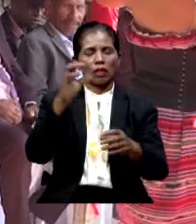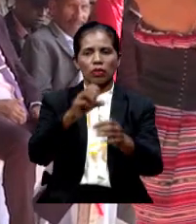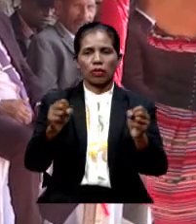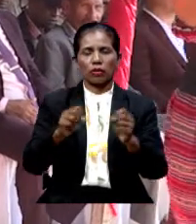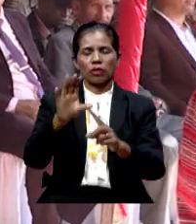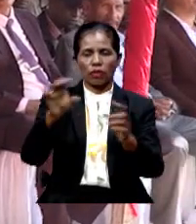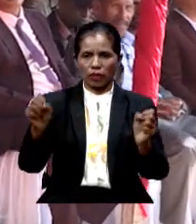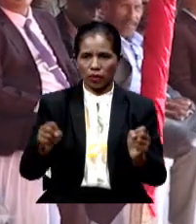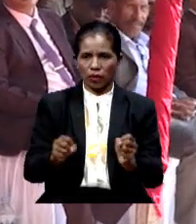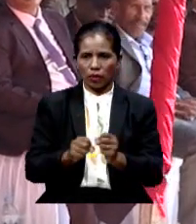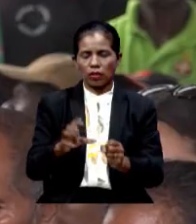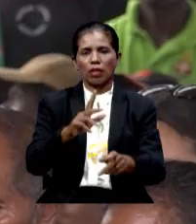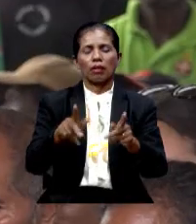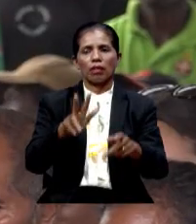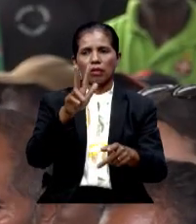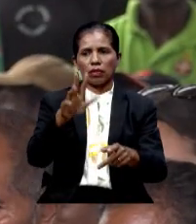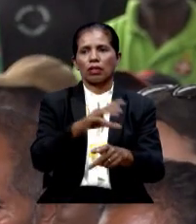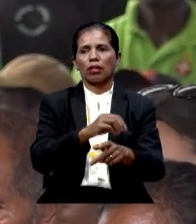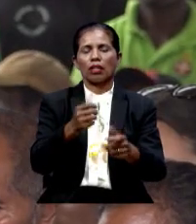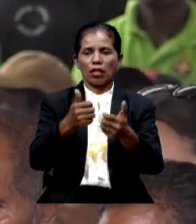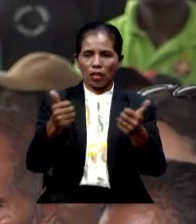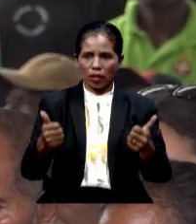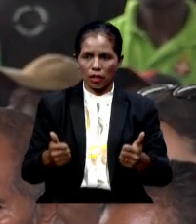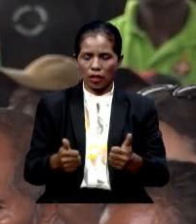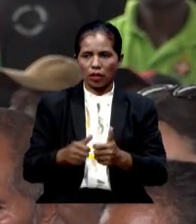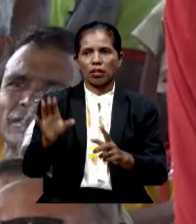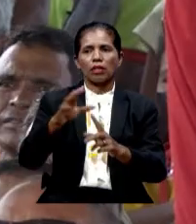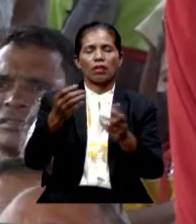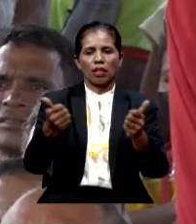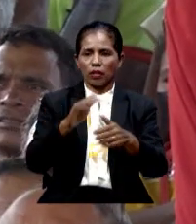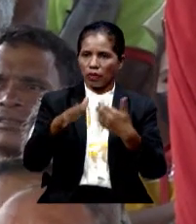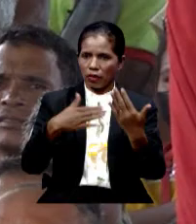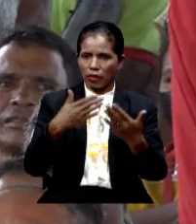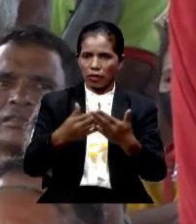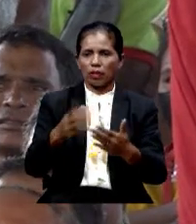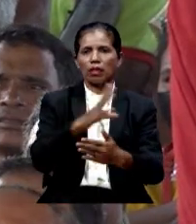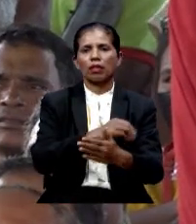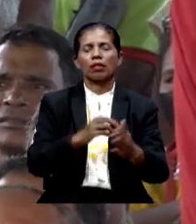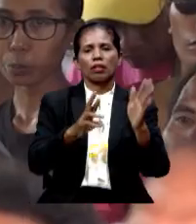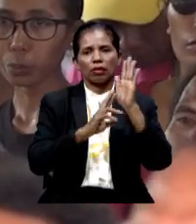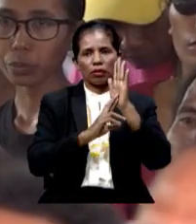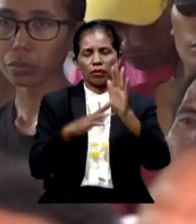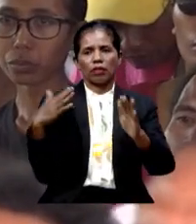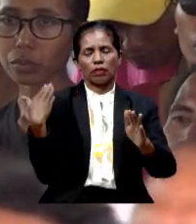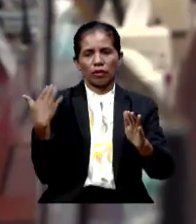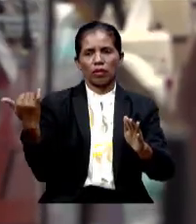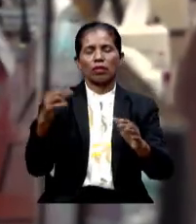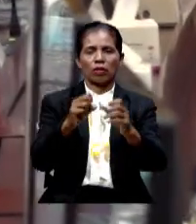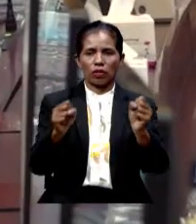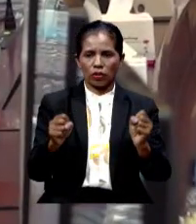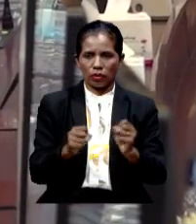Sefe Suco, delegado, no delegada aldeia, Sefe Aldeia Sira, Lianain, no representante Juventude